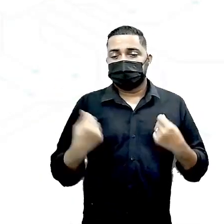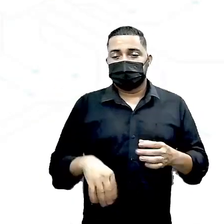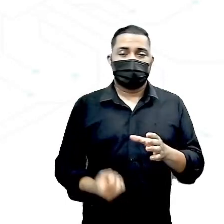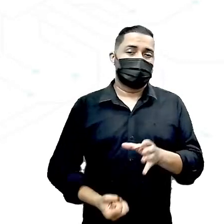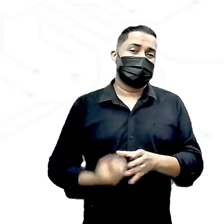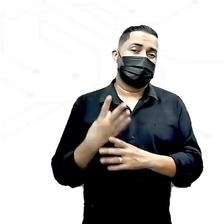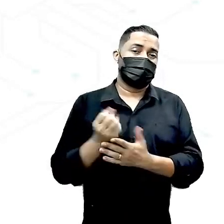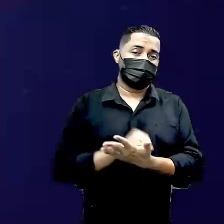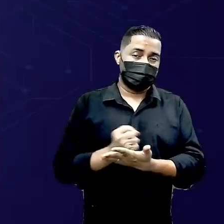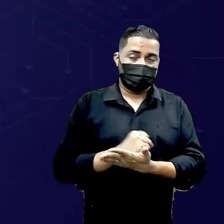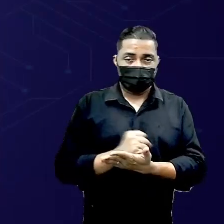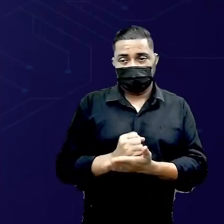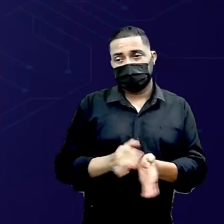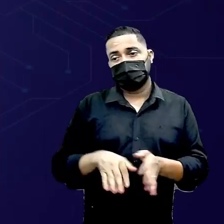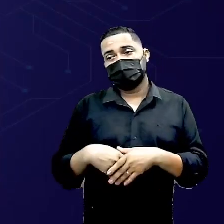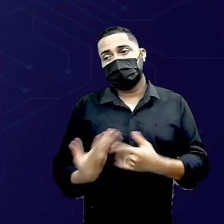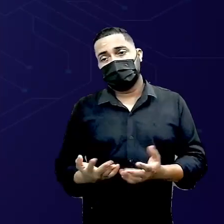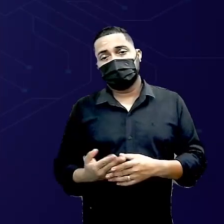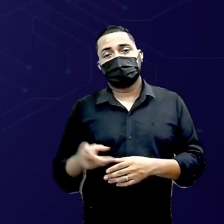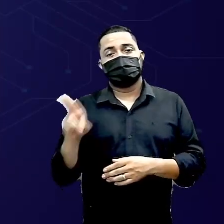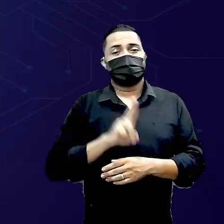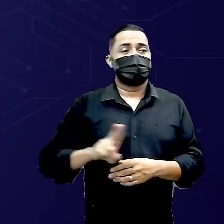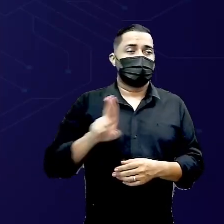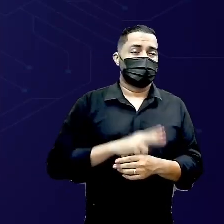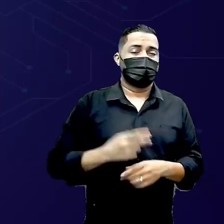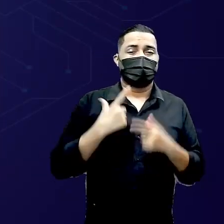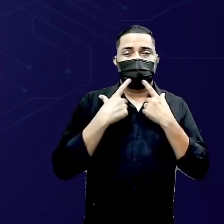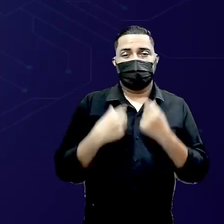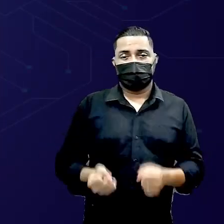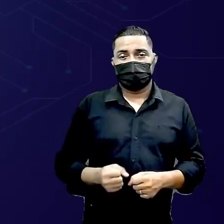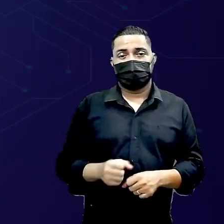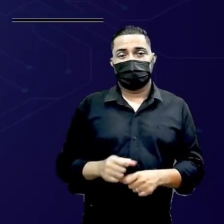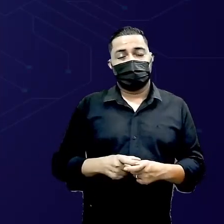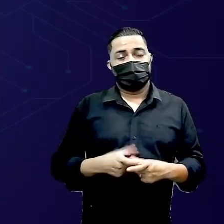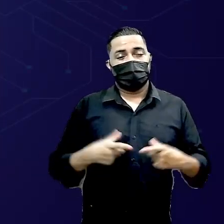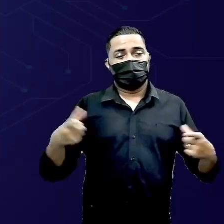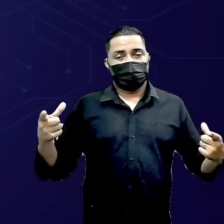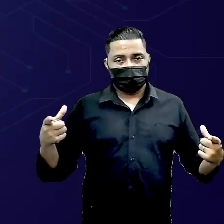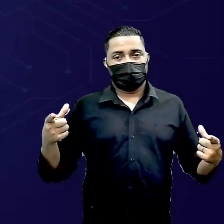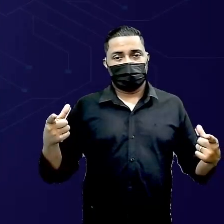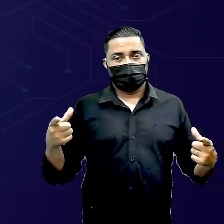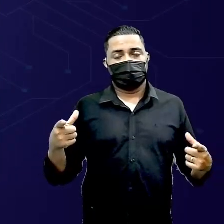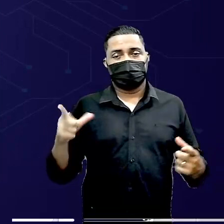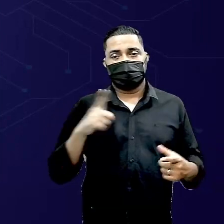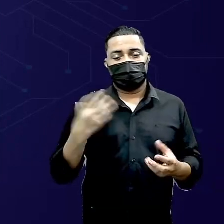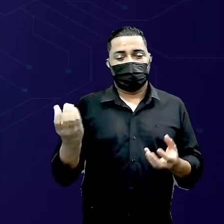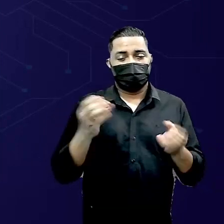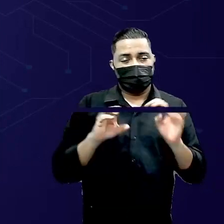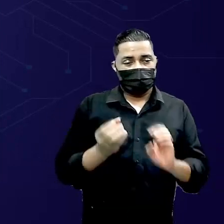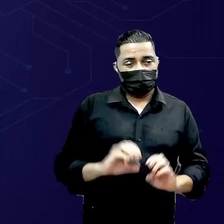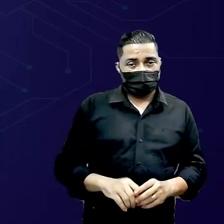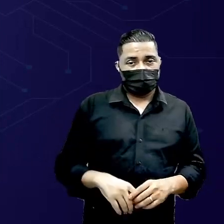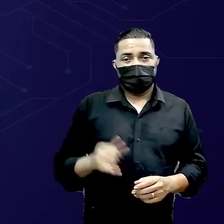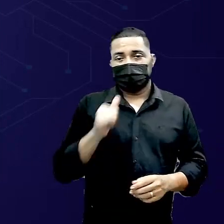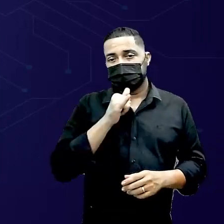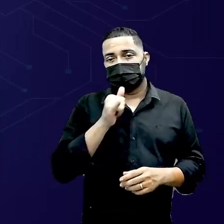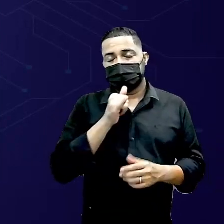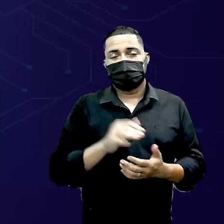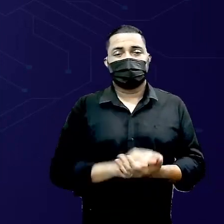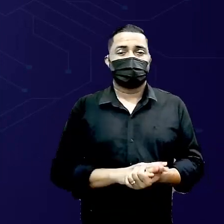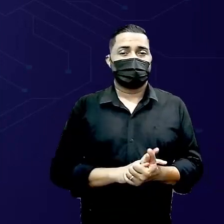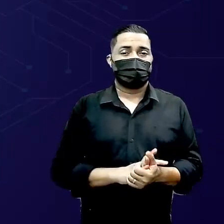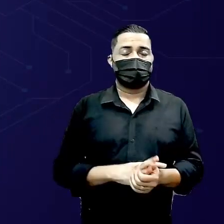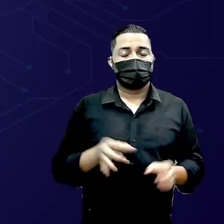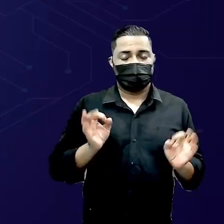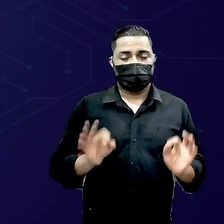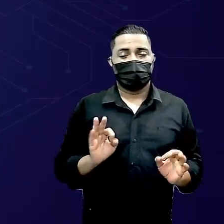um jogo ou algo que use uma linguagem mais complexa, né? Que exija compilação, por exemplo. É isso, Fábio? Isso,